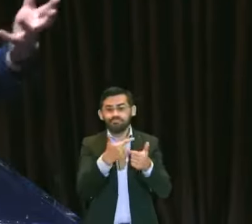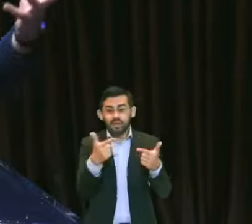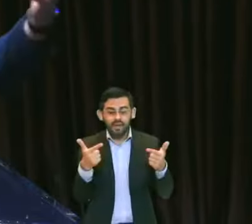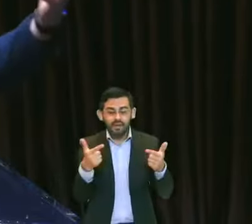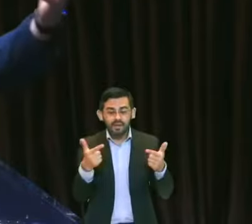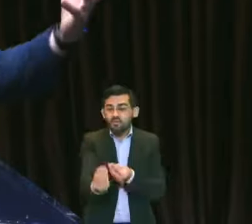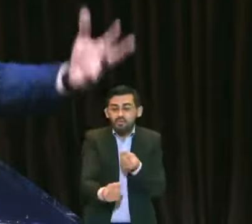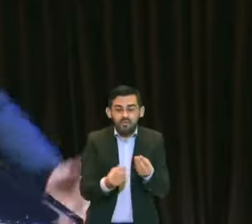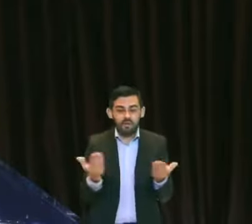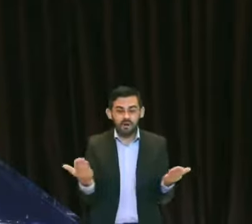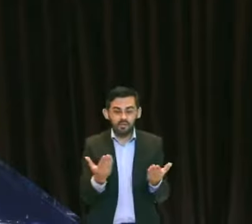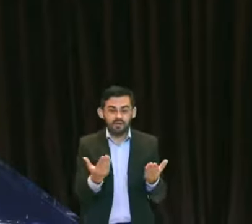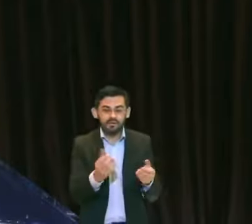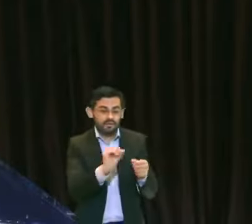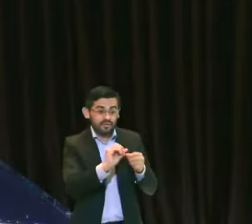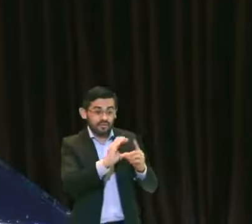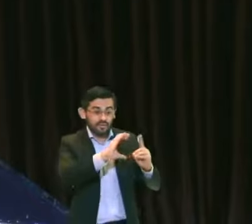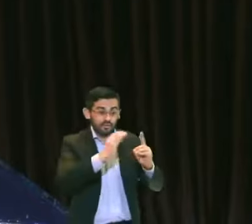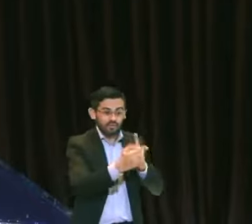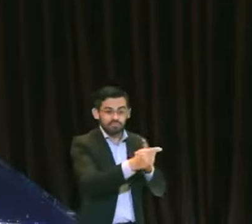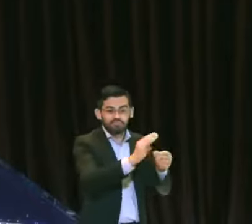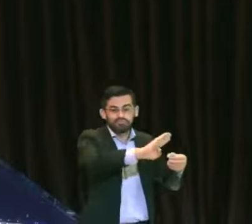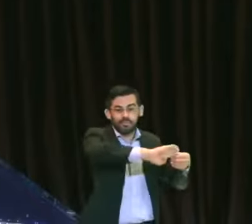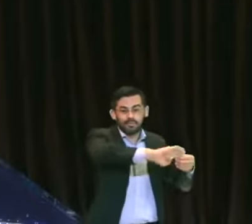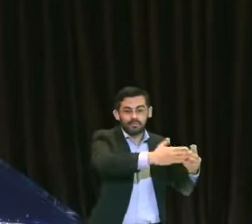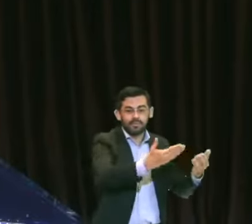Como é que faz culto na Babilônia?